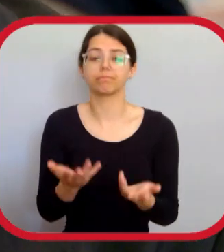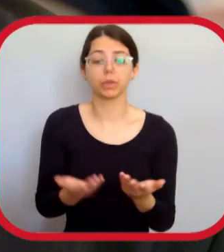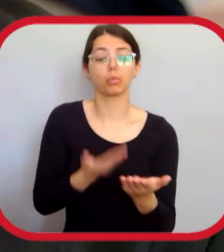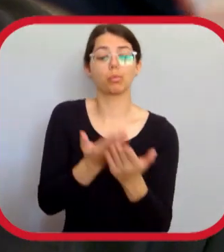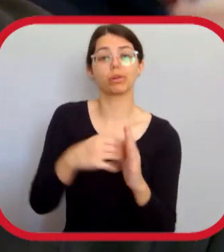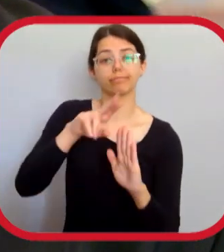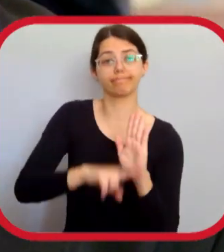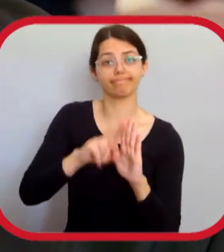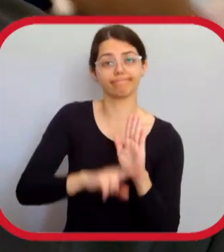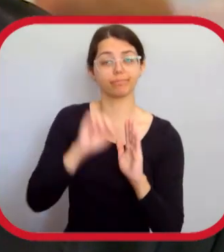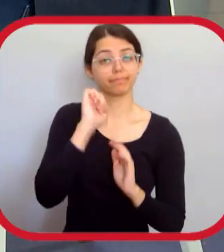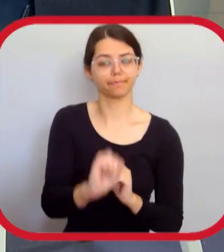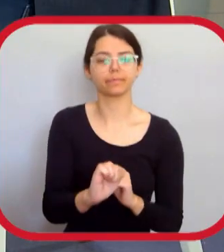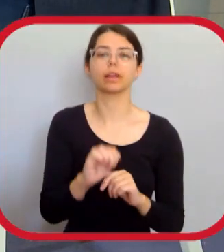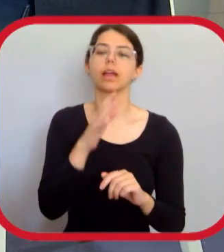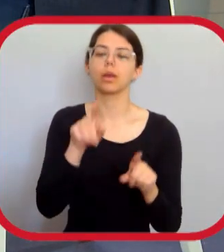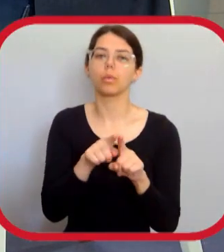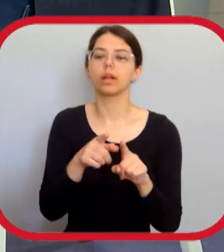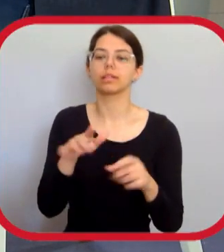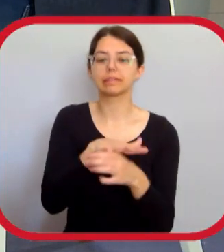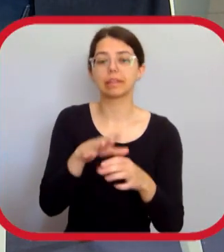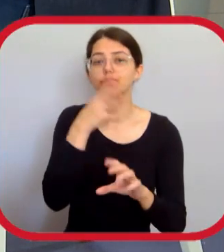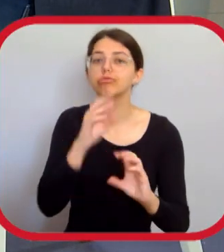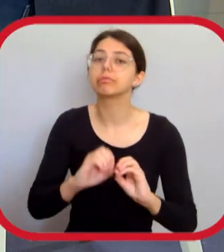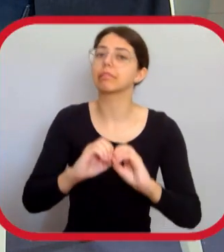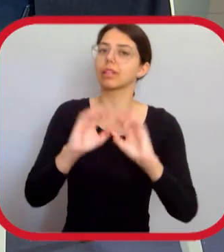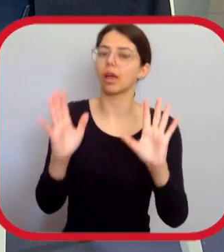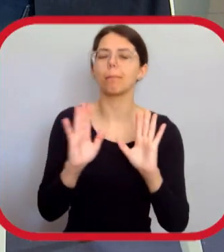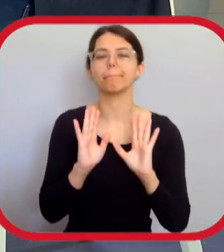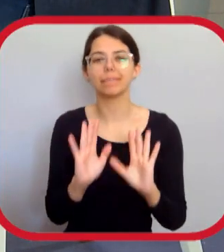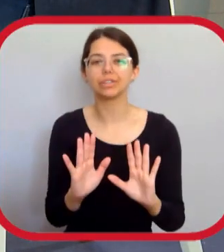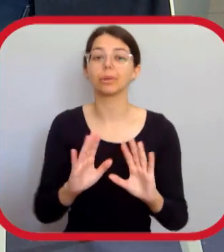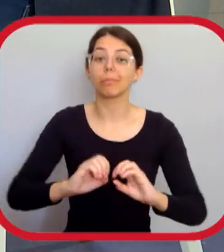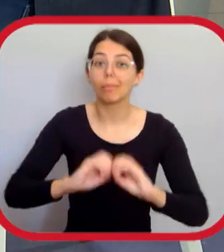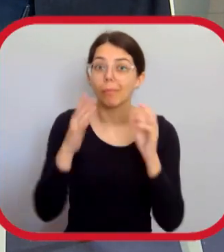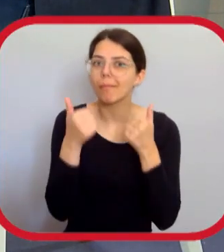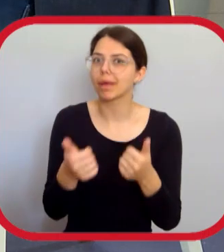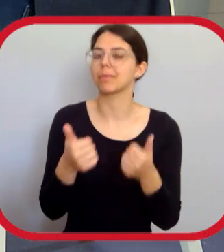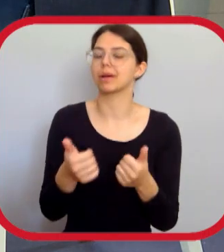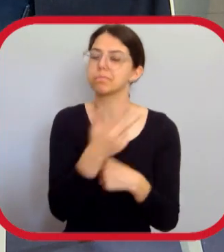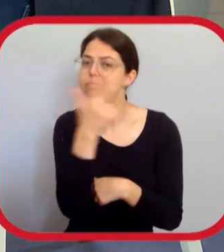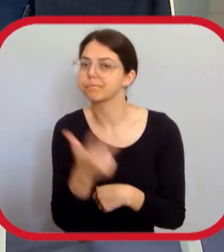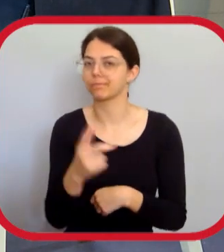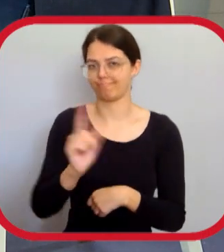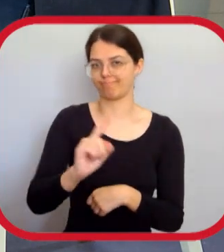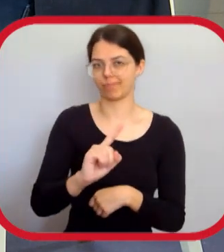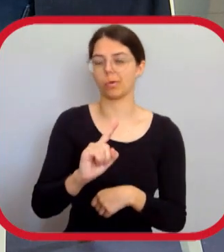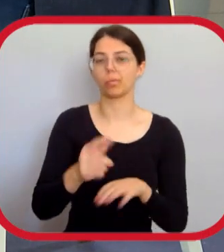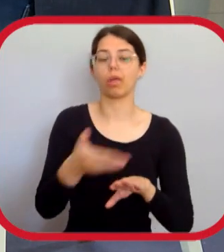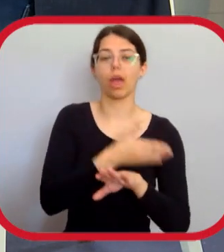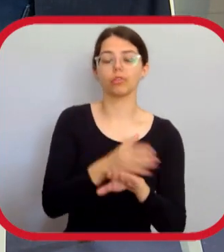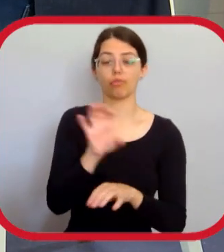esta proposta do RGES, vai fazer é clarificar um bocadinho este assunto, mas não totalmente, porque nós